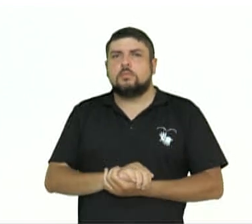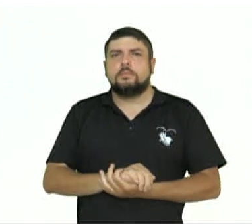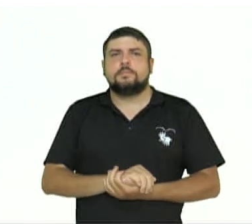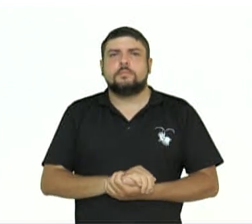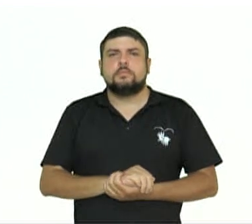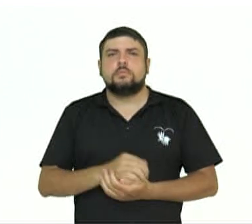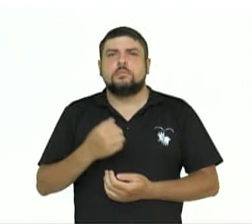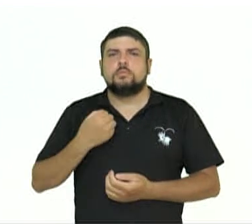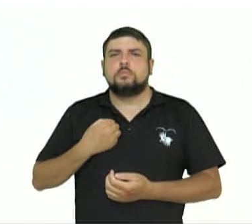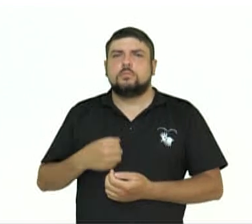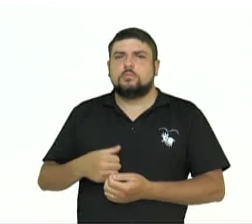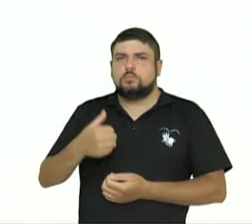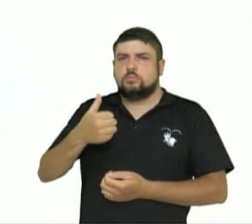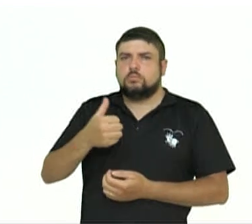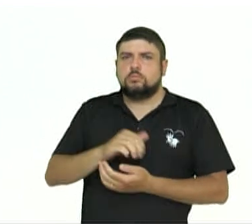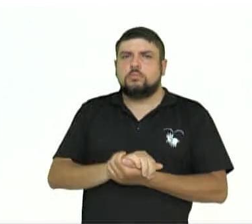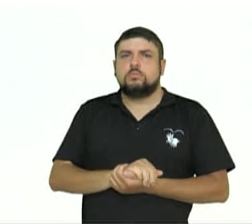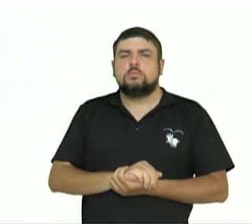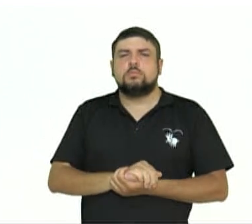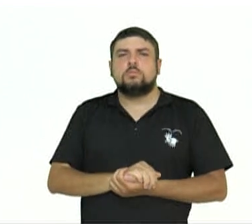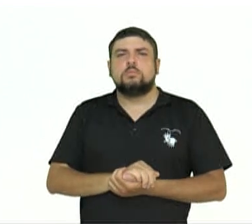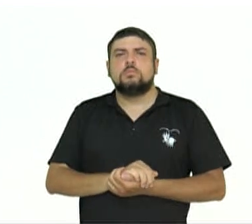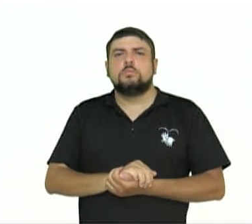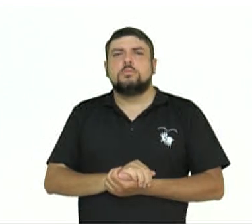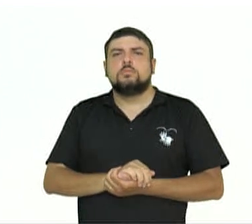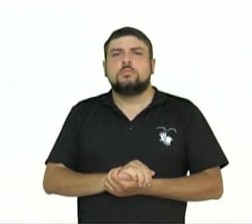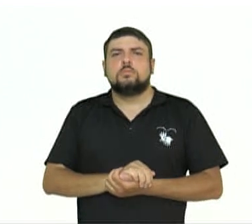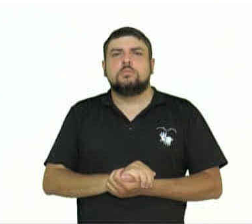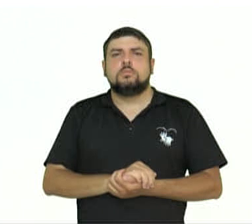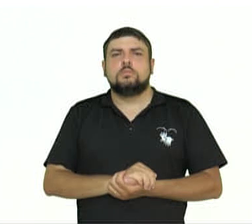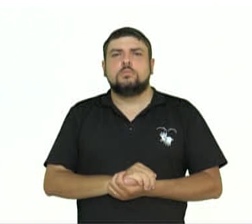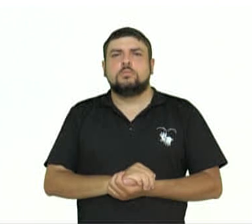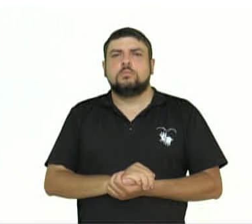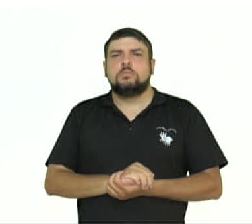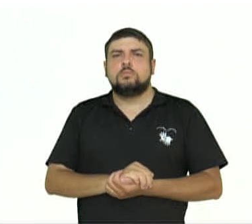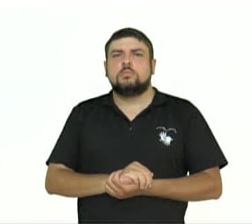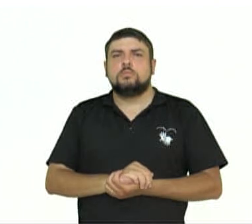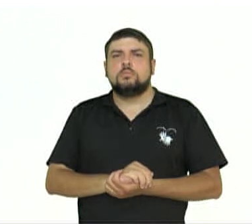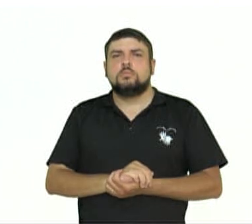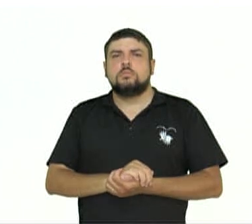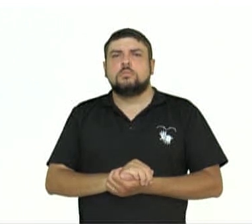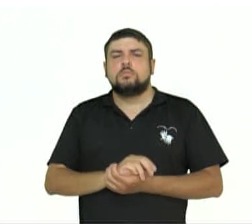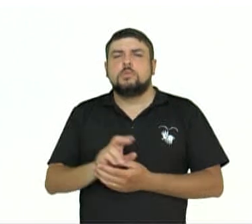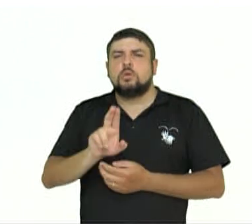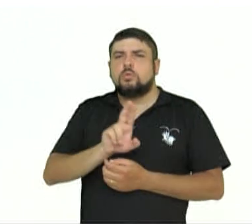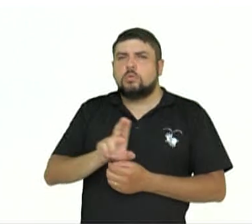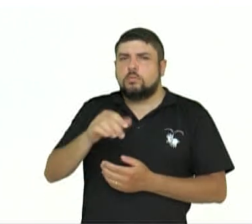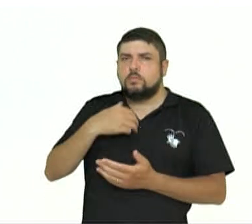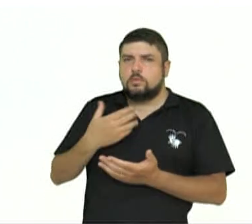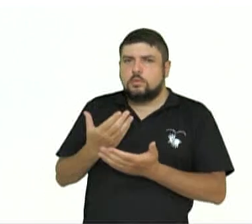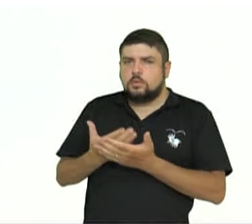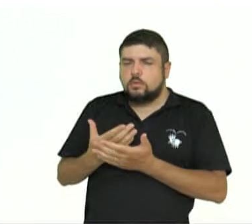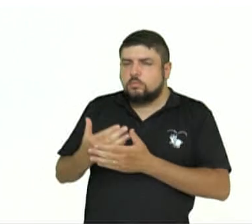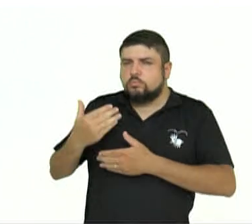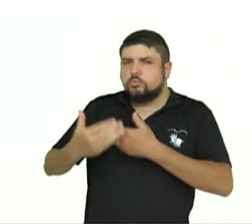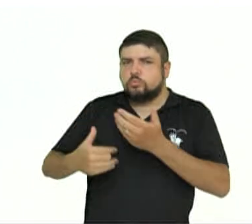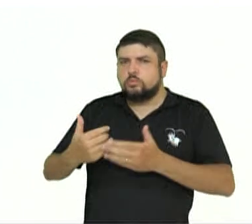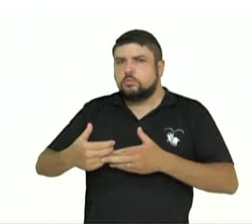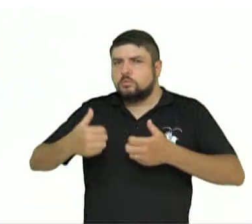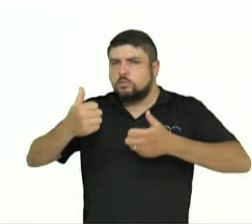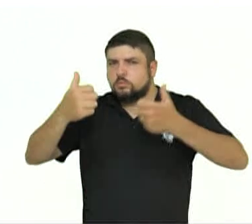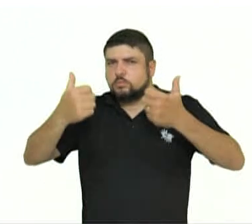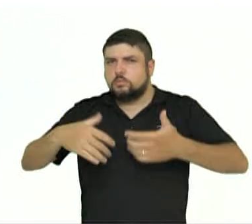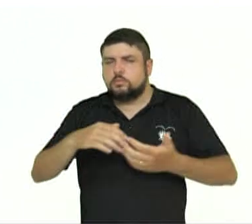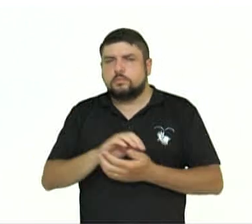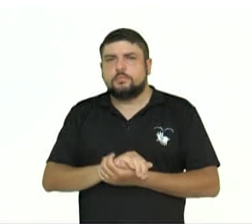que intenção os adjetivos são usados, né? Durante a classe aí comentamos algumas vezes.